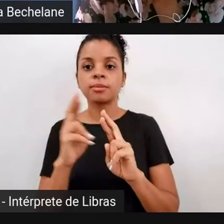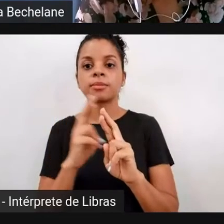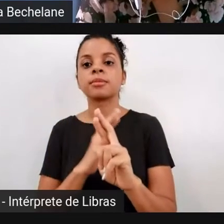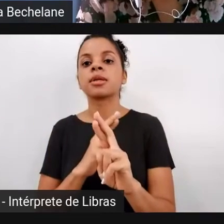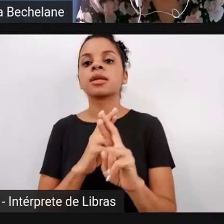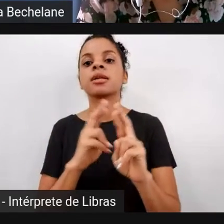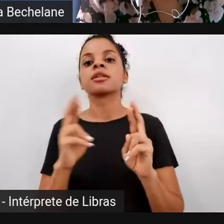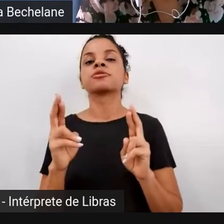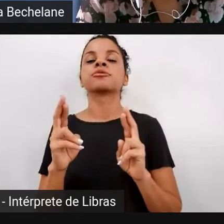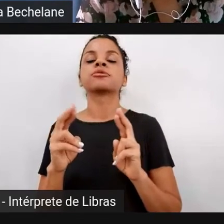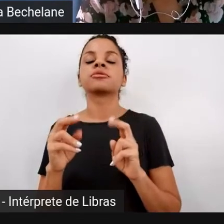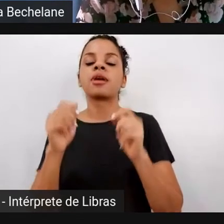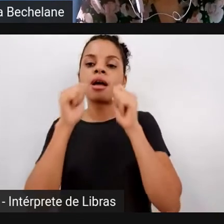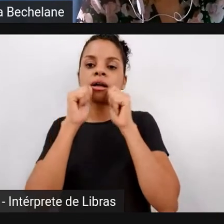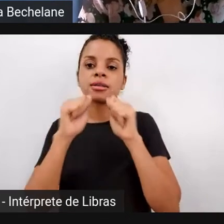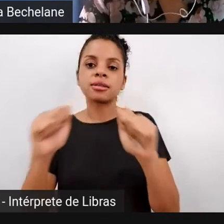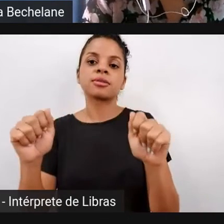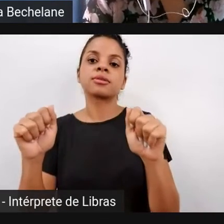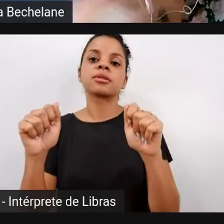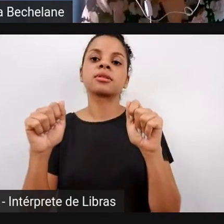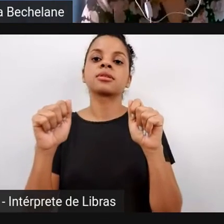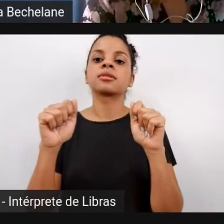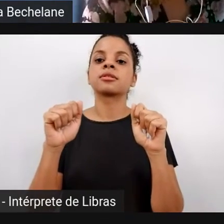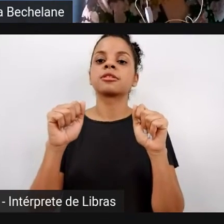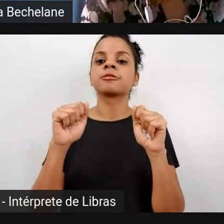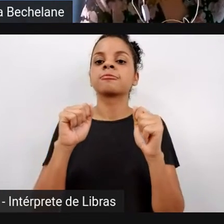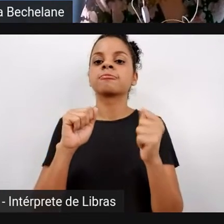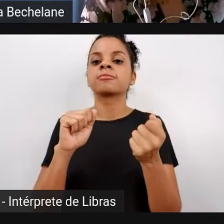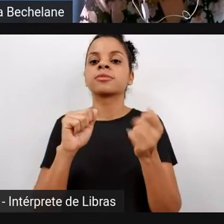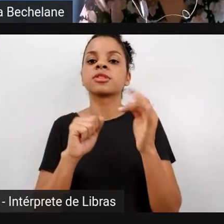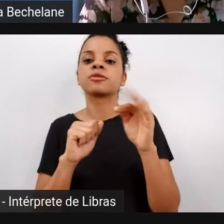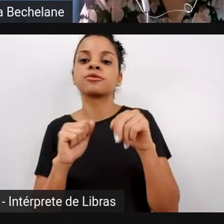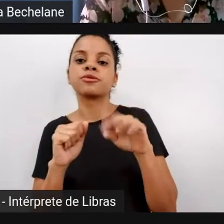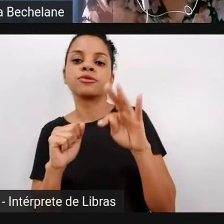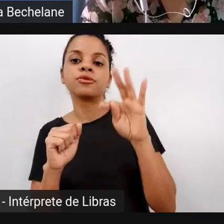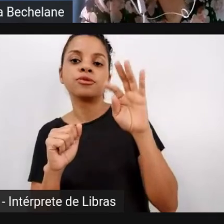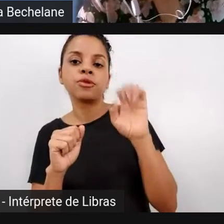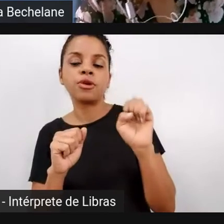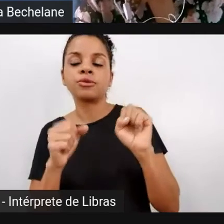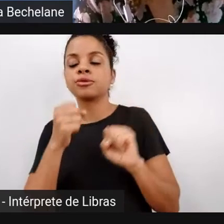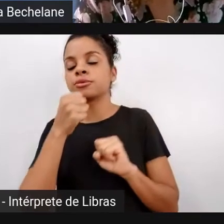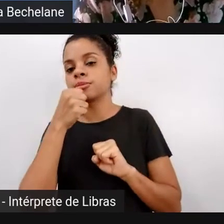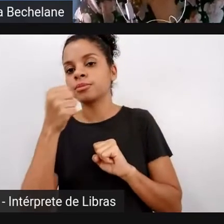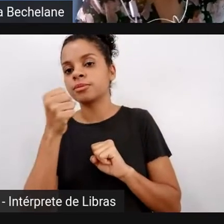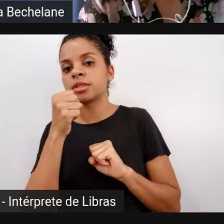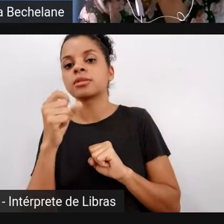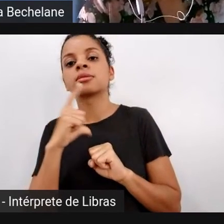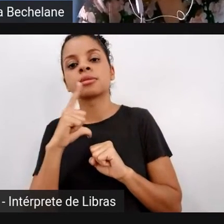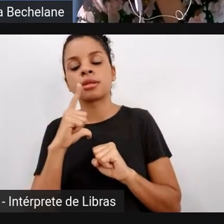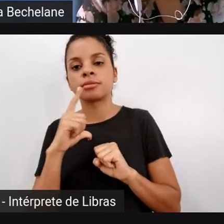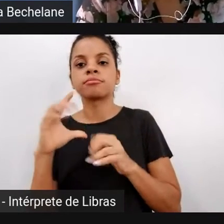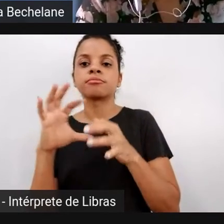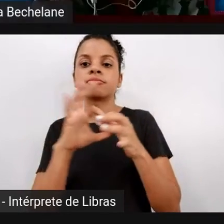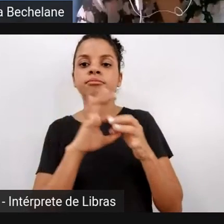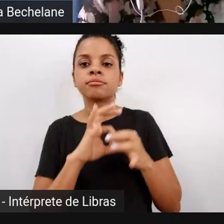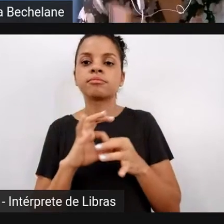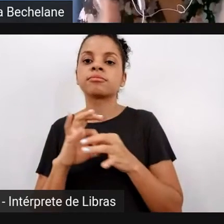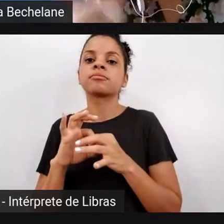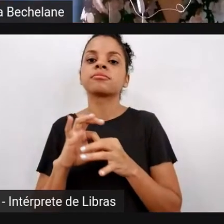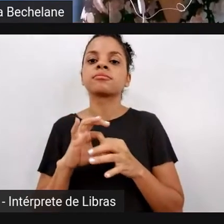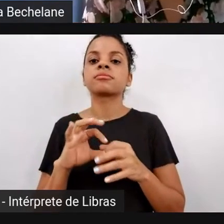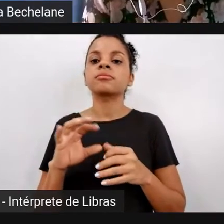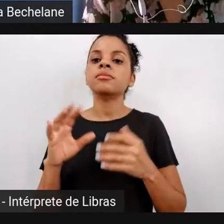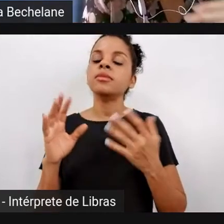imprensa, né, de relação jornalista-fonte, a gente está falando de relacionamento. tenho colegas jornalistas aqui, né, e claro